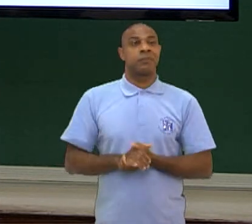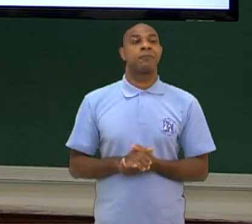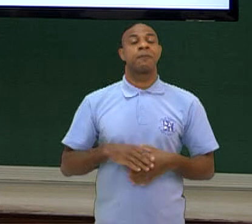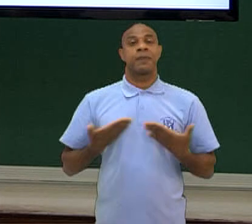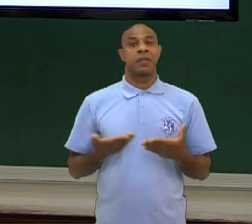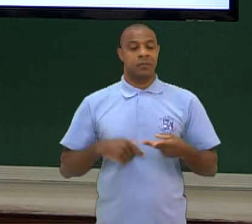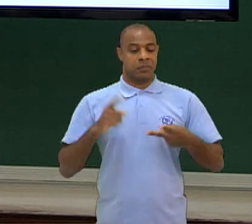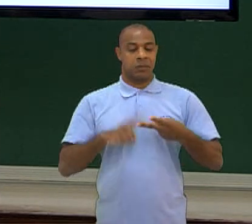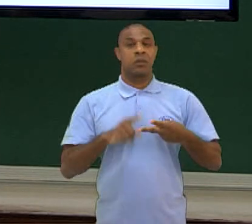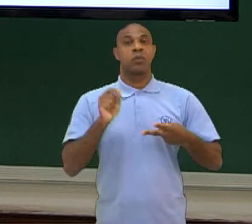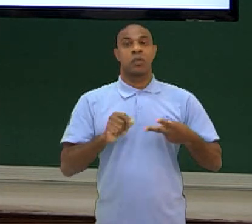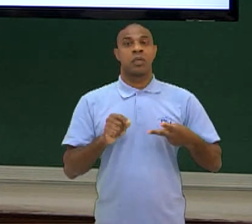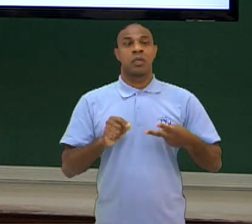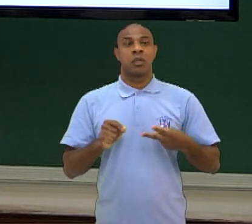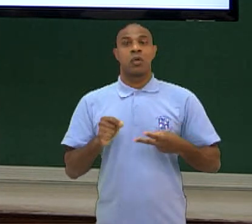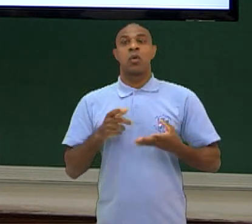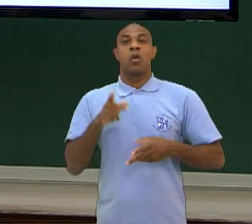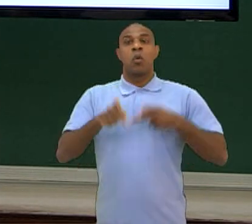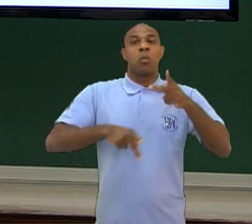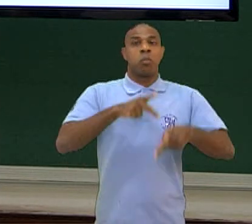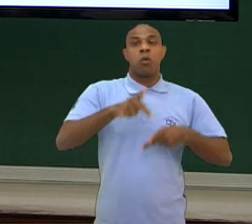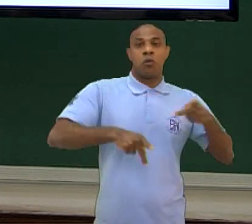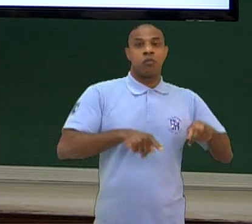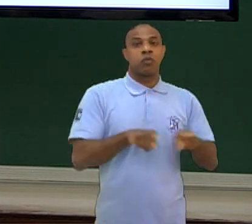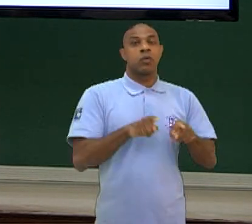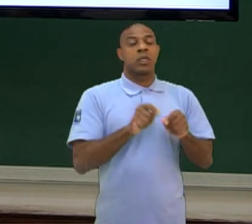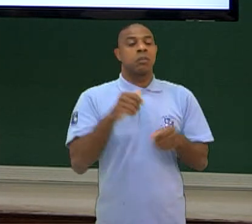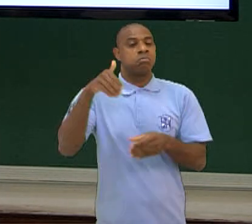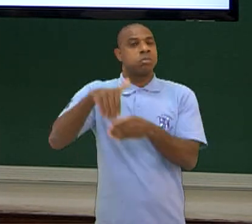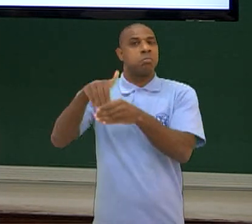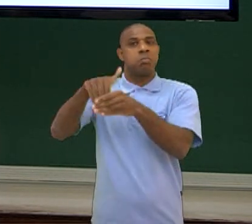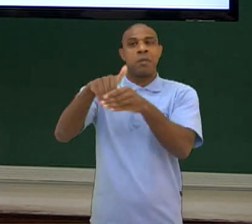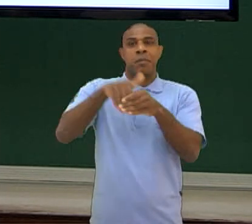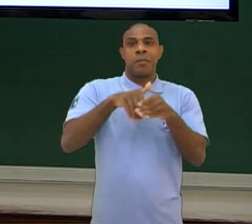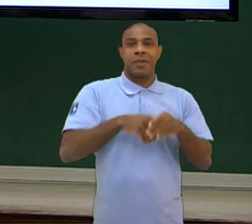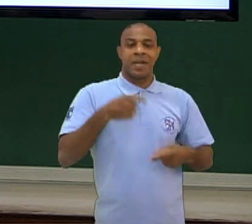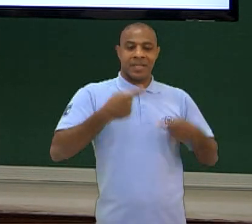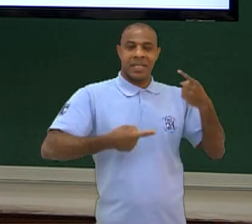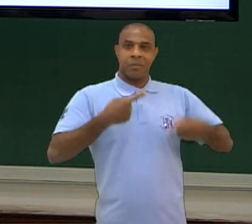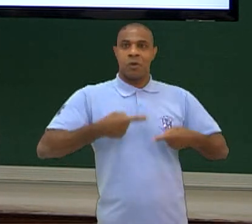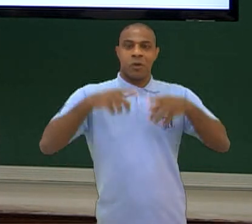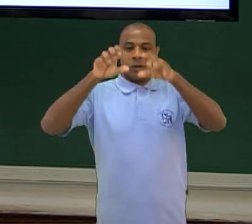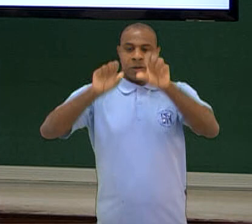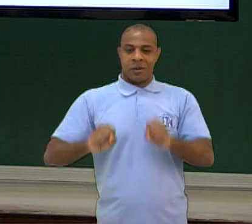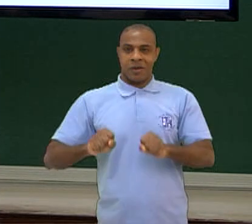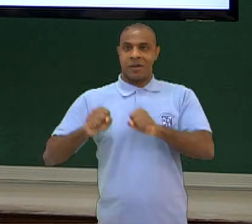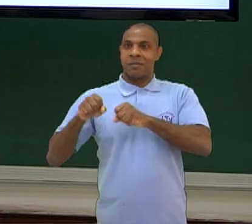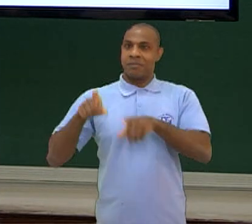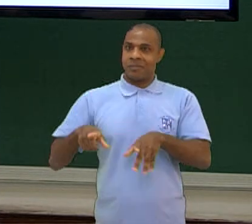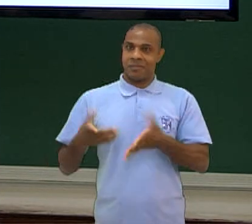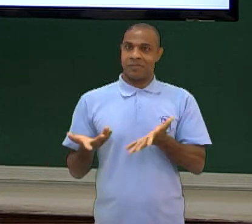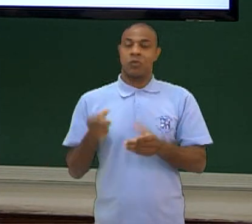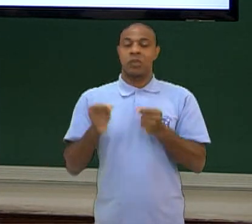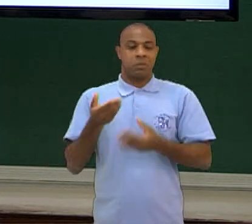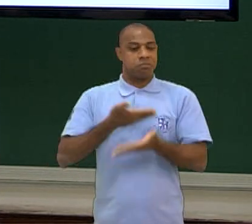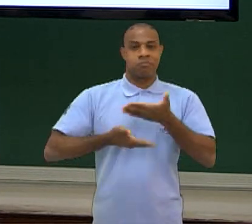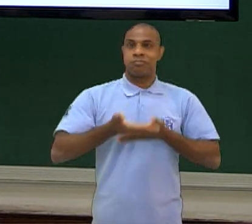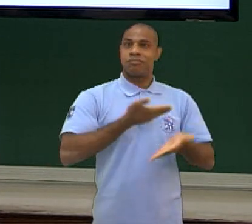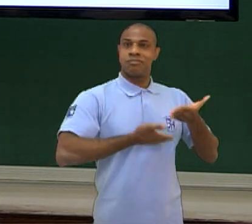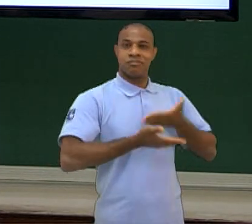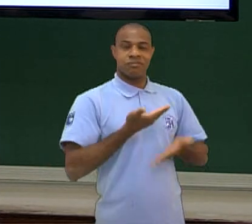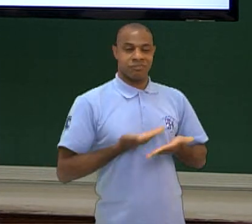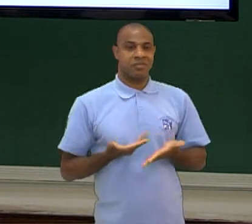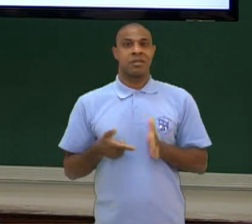a participação do povo, especialmente pelo voto. A democracia atual, a nossa, ela é participativa